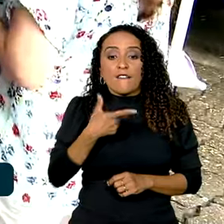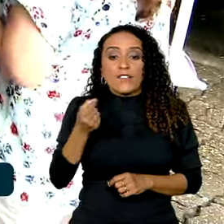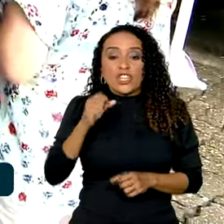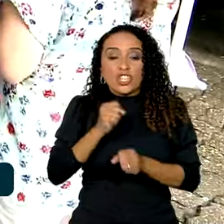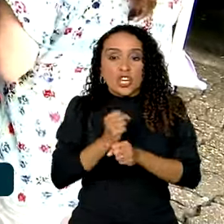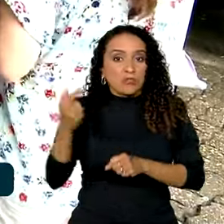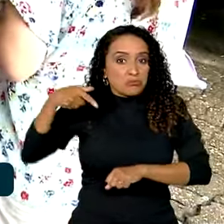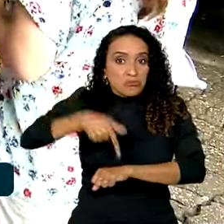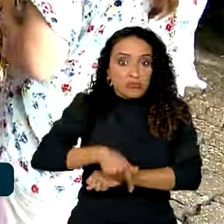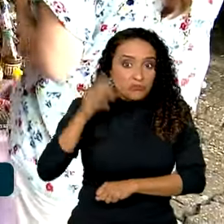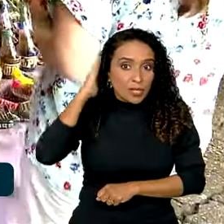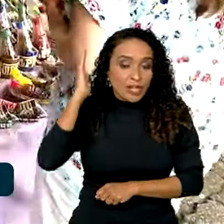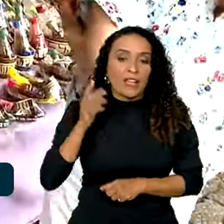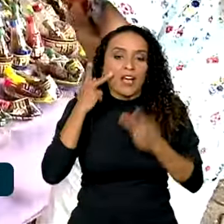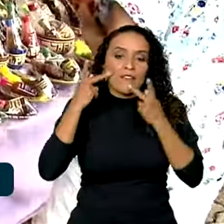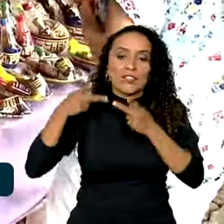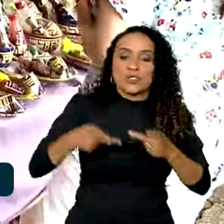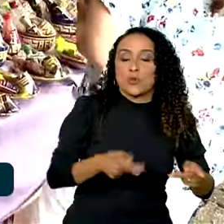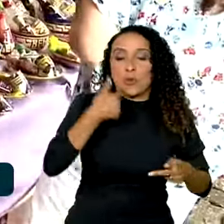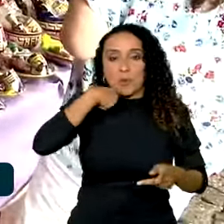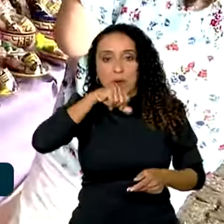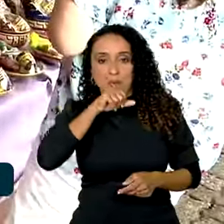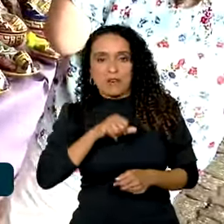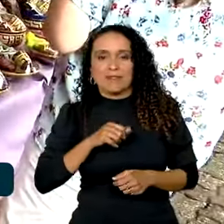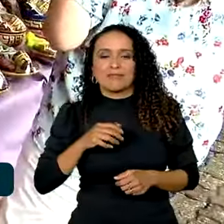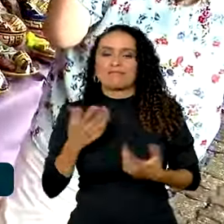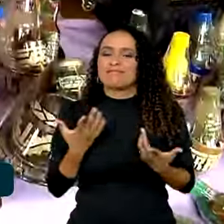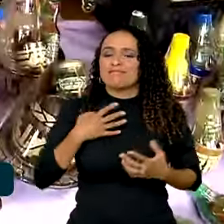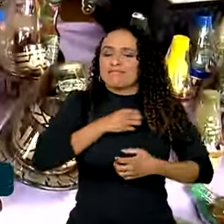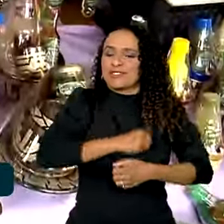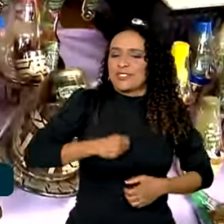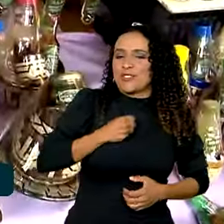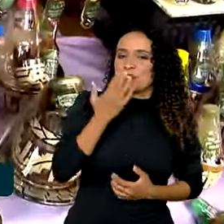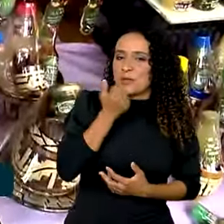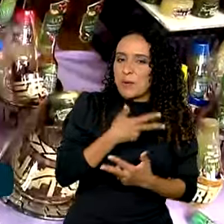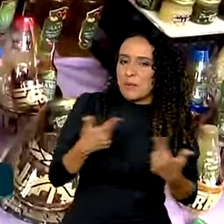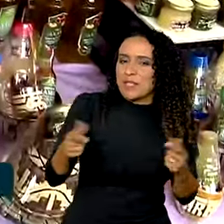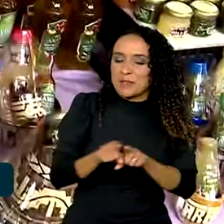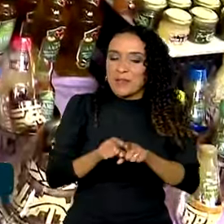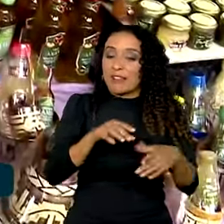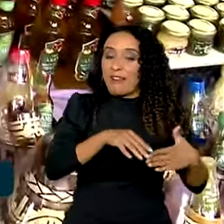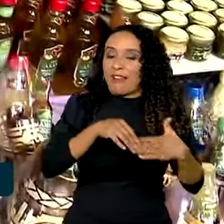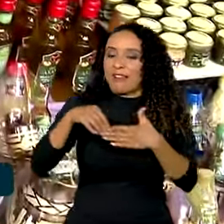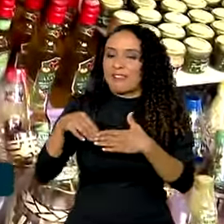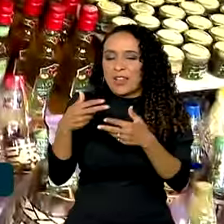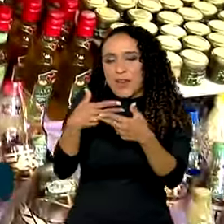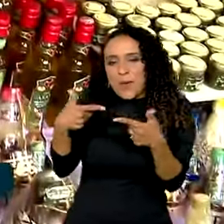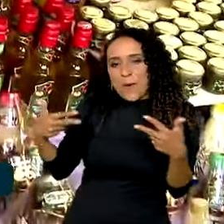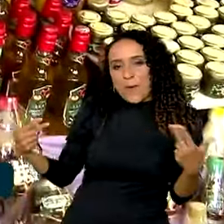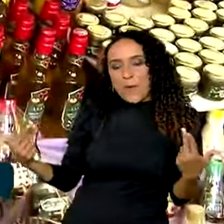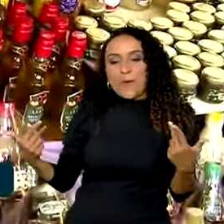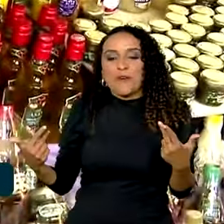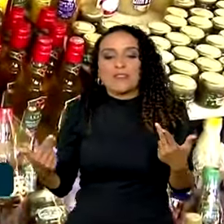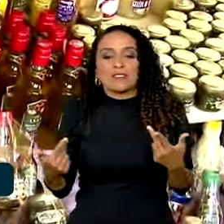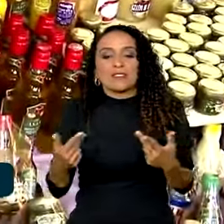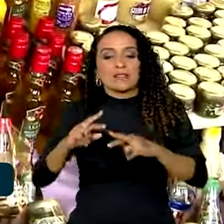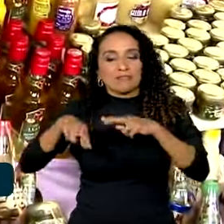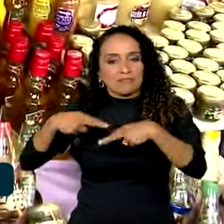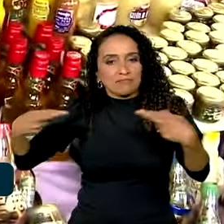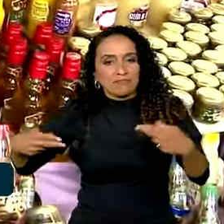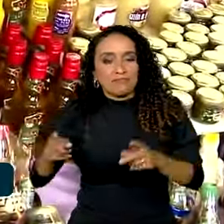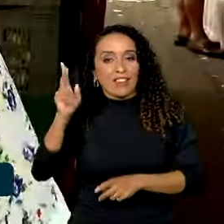Belém. Aqui, visitou a mãe, matou a saudade da comida e está levando lembrancinhas para os